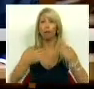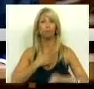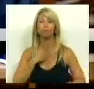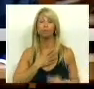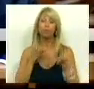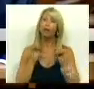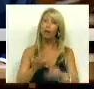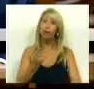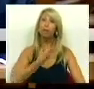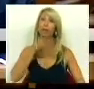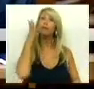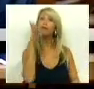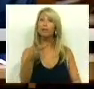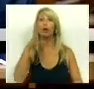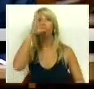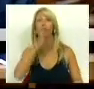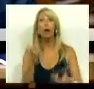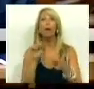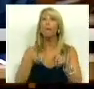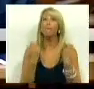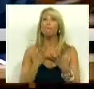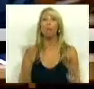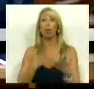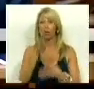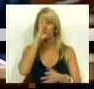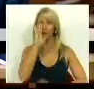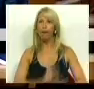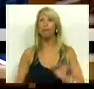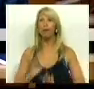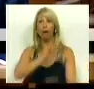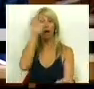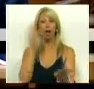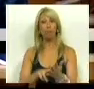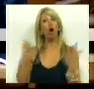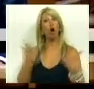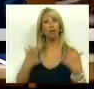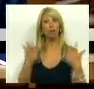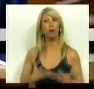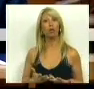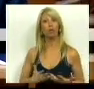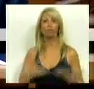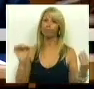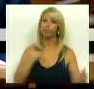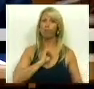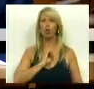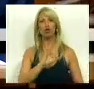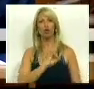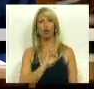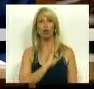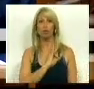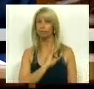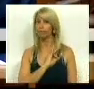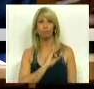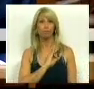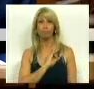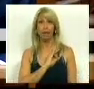de dizer ao Governo e aos partidos da maioria que se preparam para aprovar este orçamento: meus senhores, à primeira